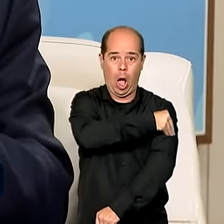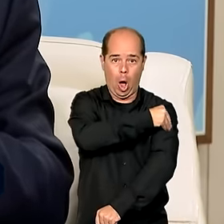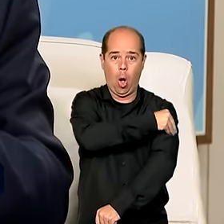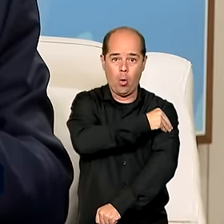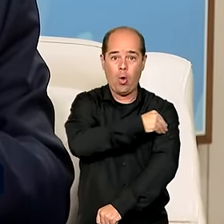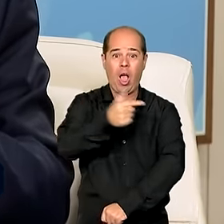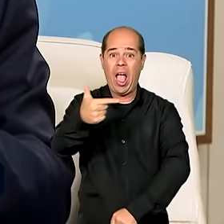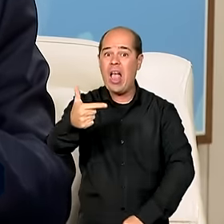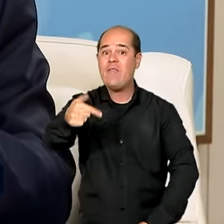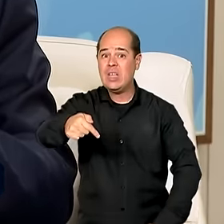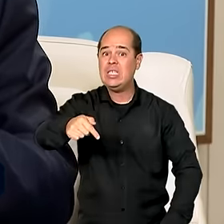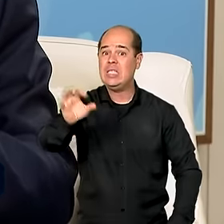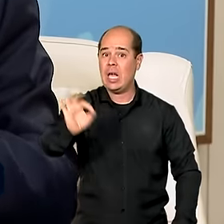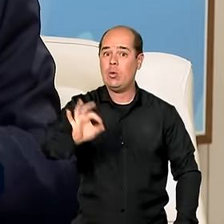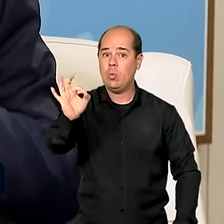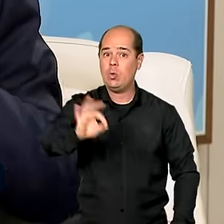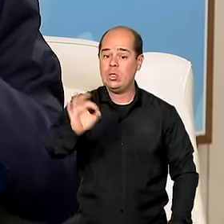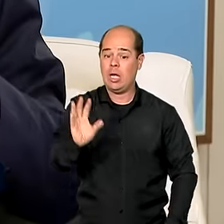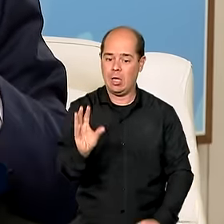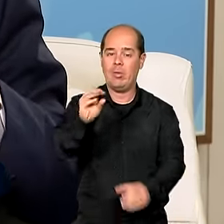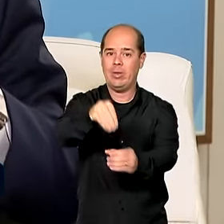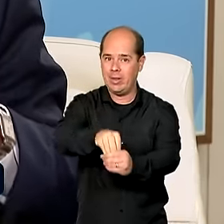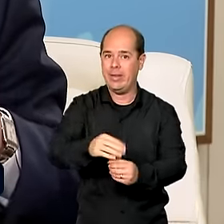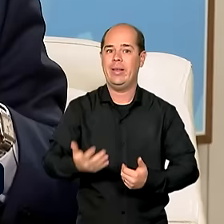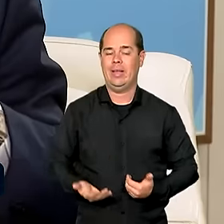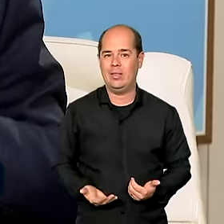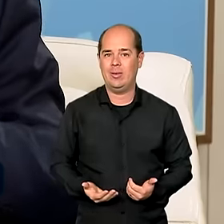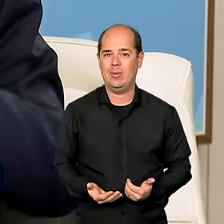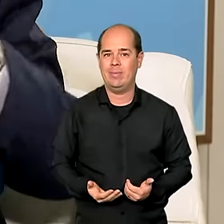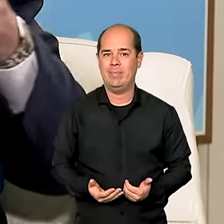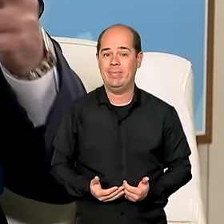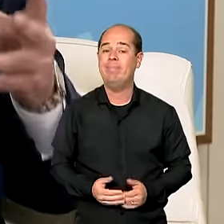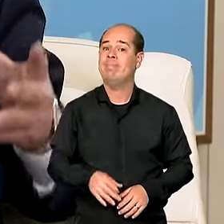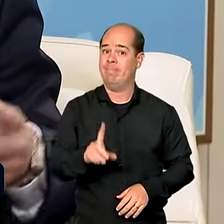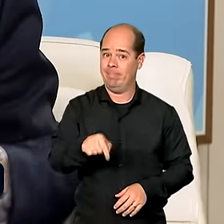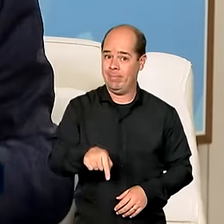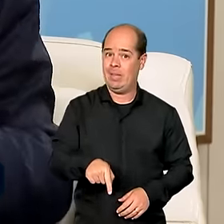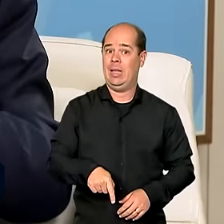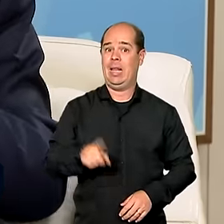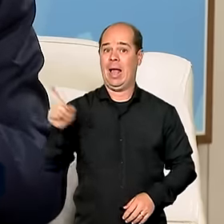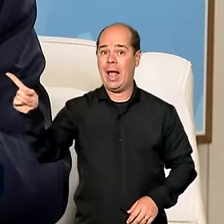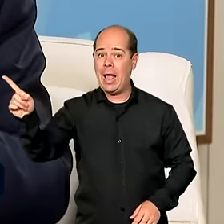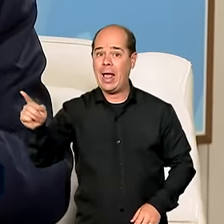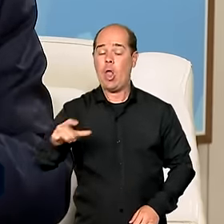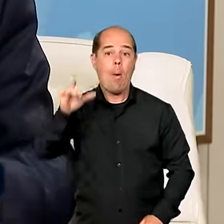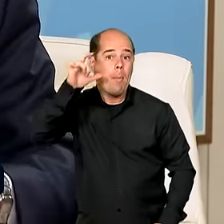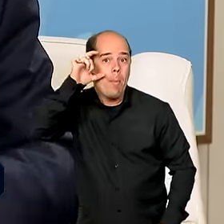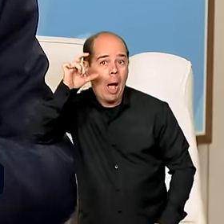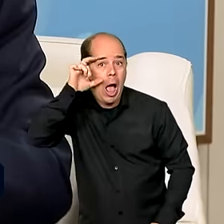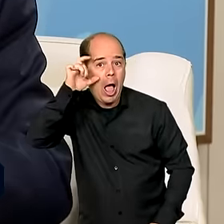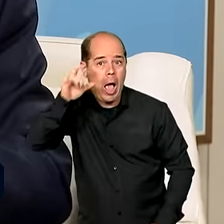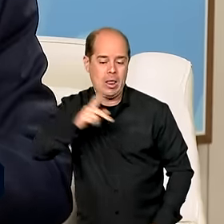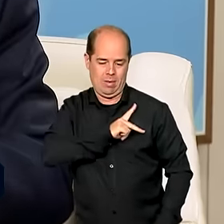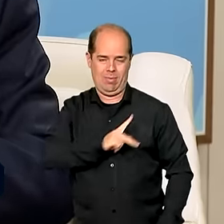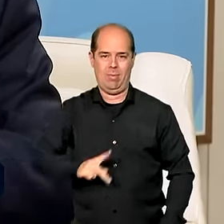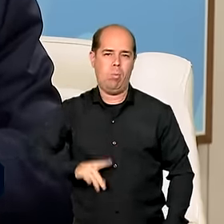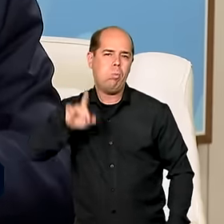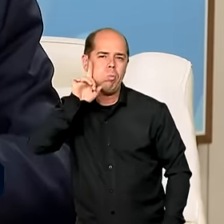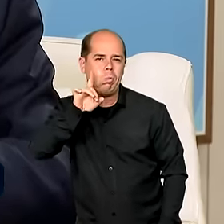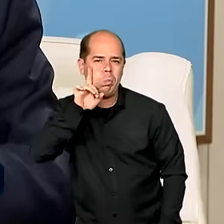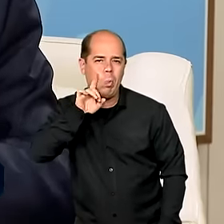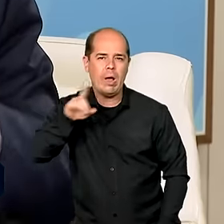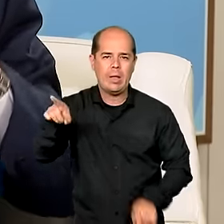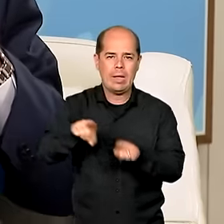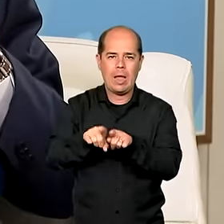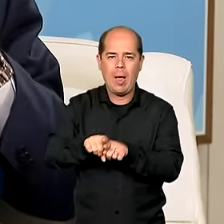o primeiro ministro da Índia mod criaram a aliança Global pelos biocombustíveis com